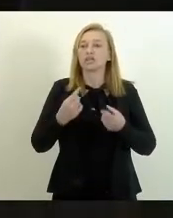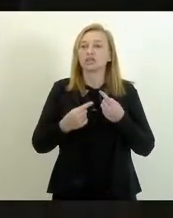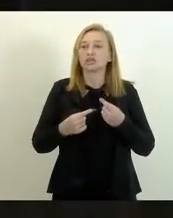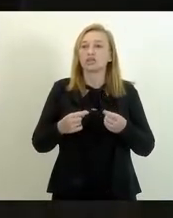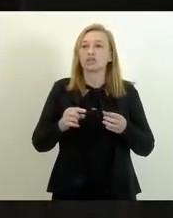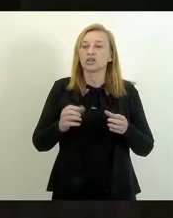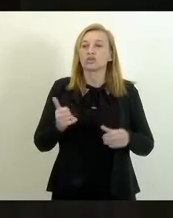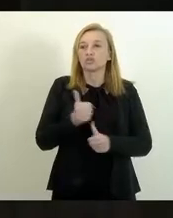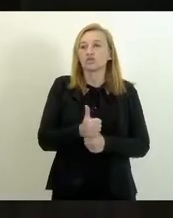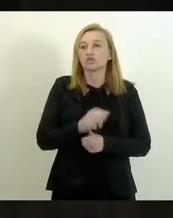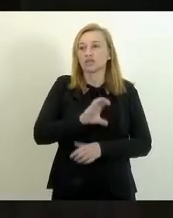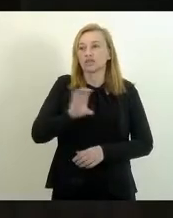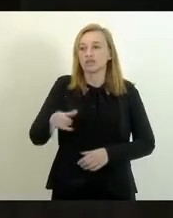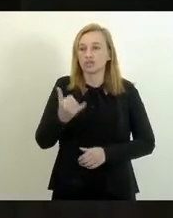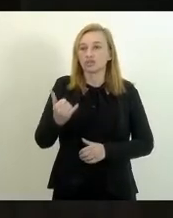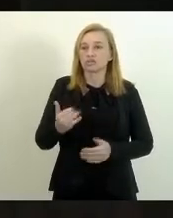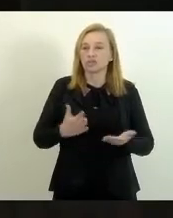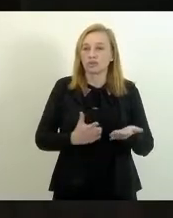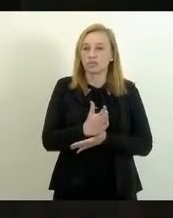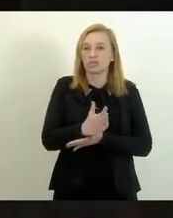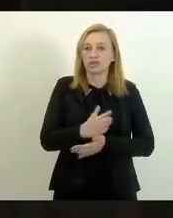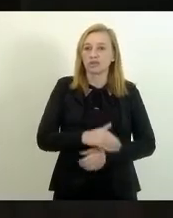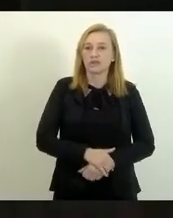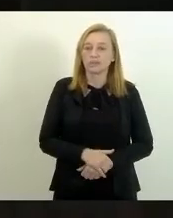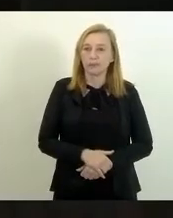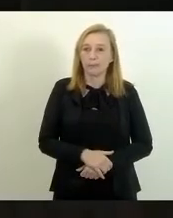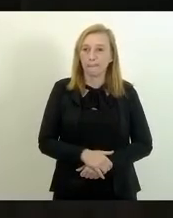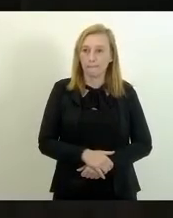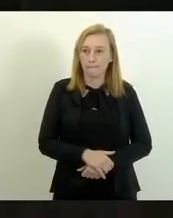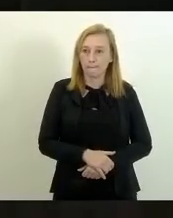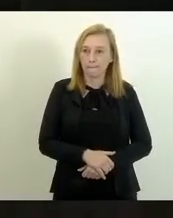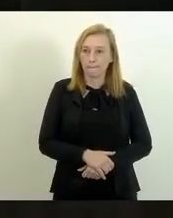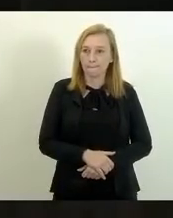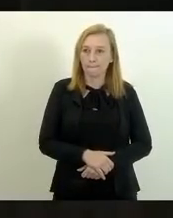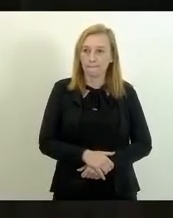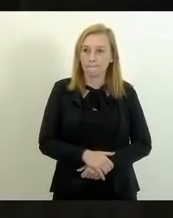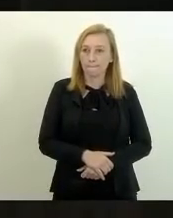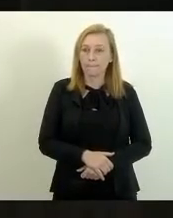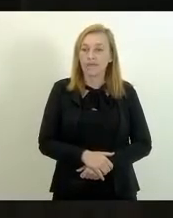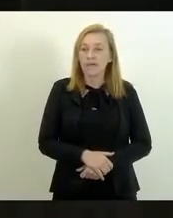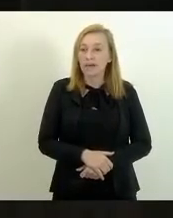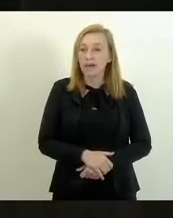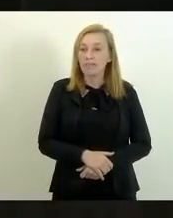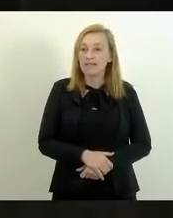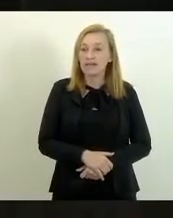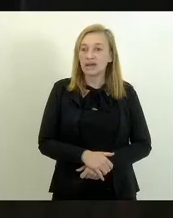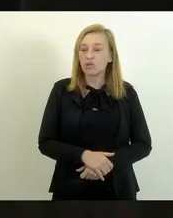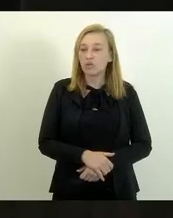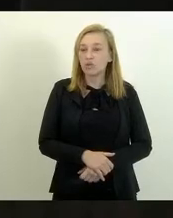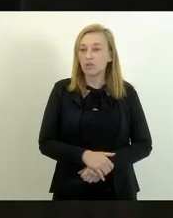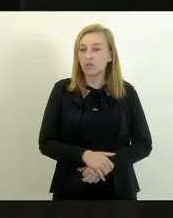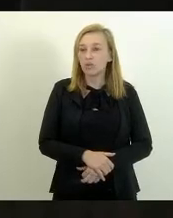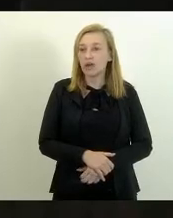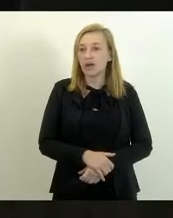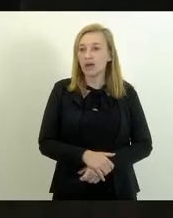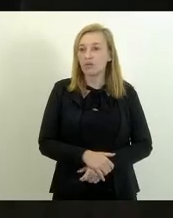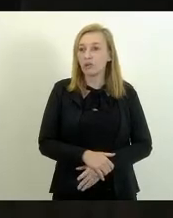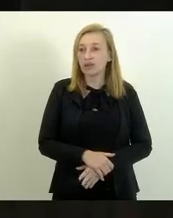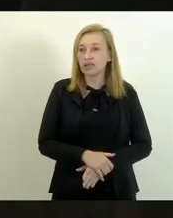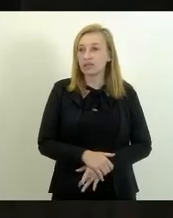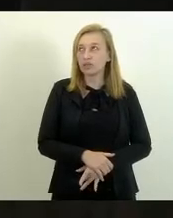da CCJ. Senhores que aprovam, permaneçam como estão aprovados, vai a redação do vencido para a segunda discussão.